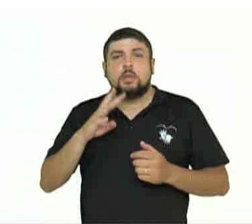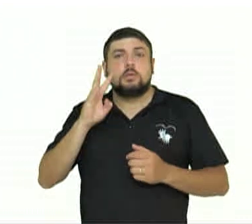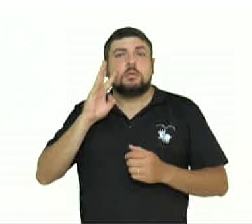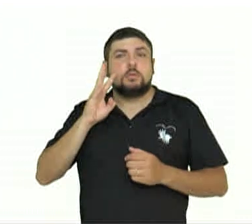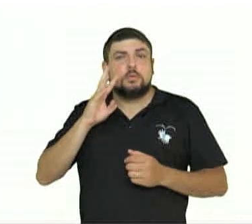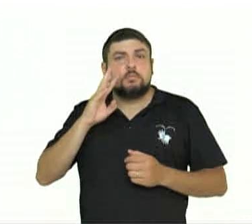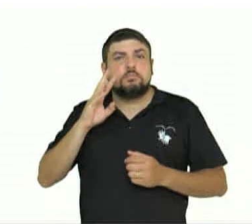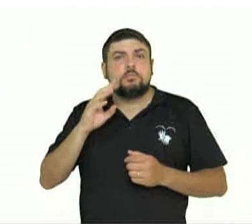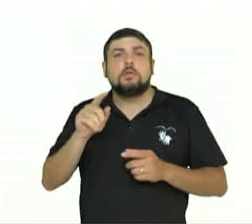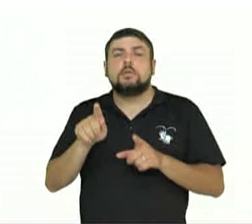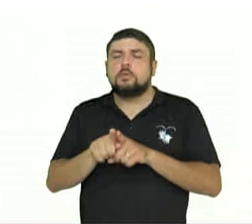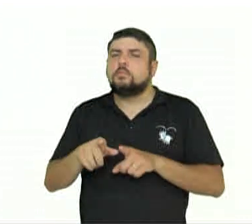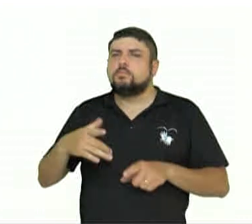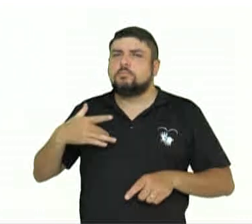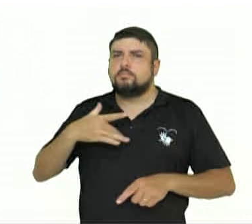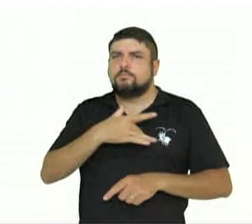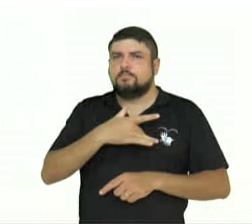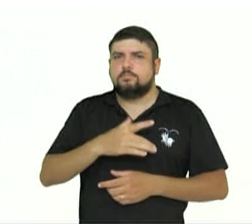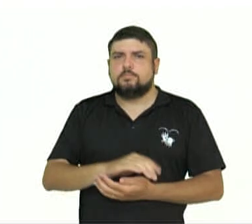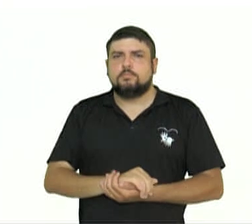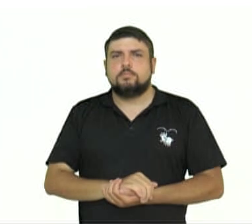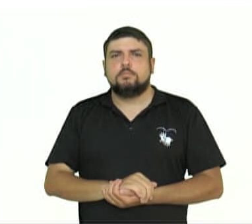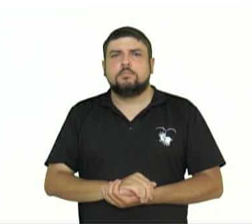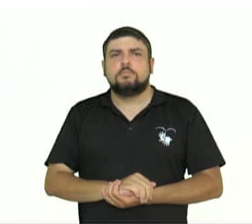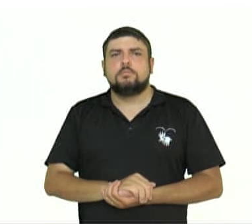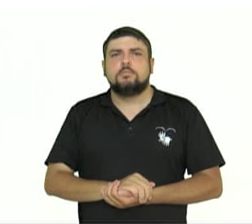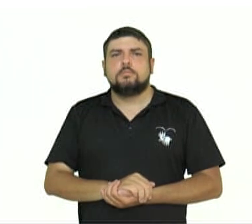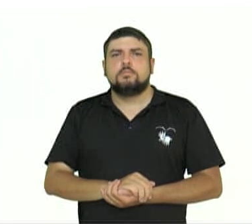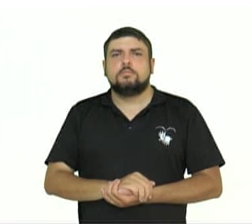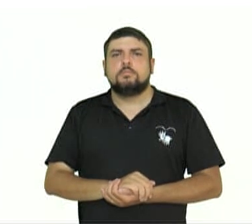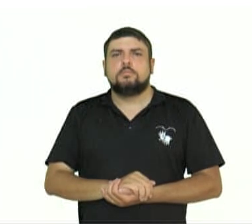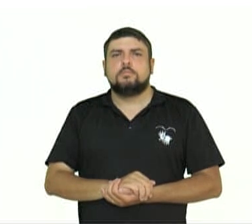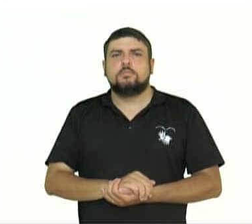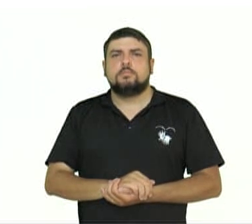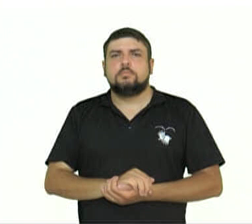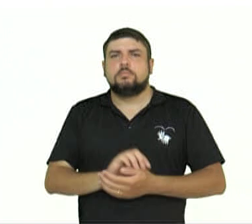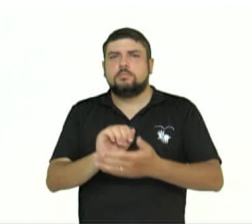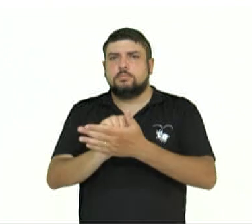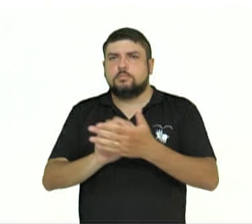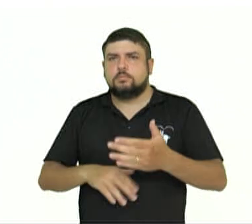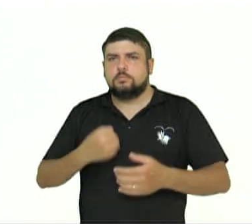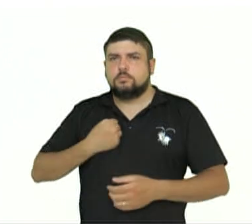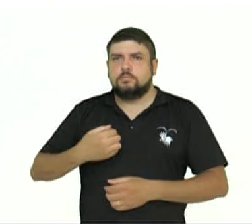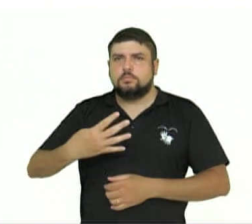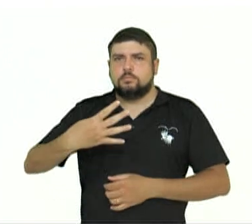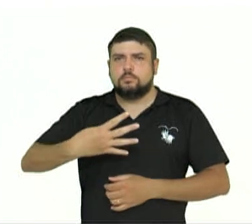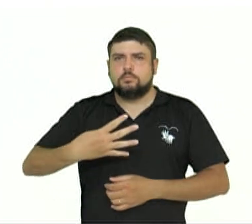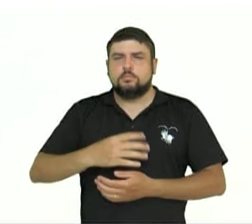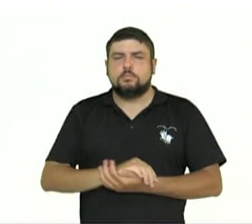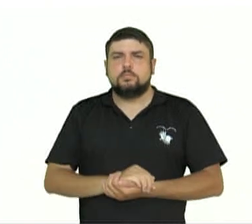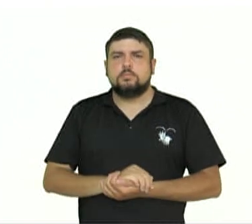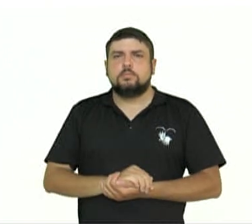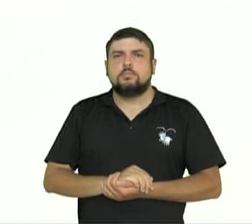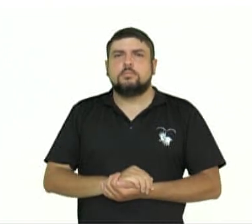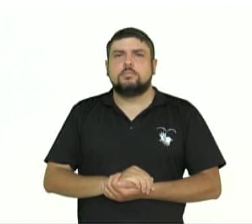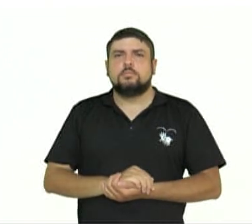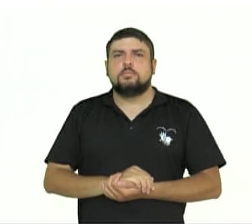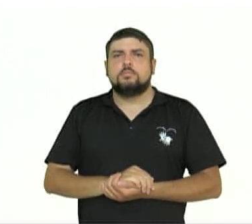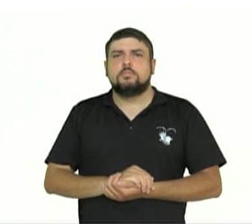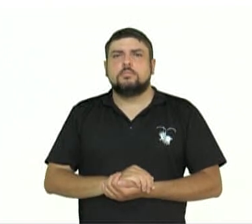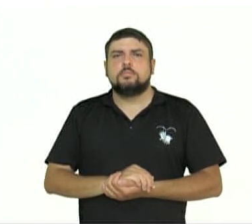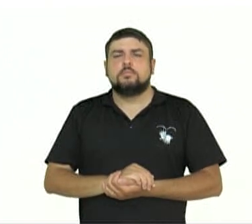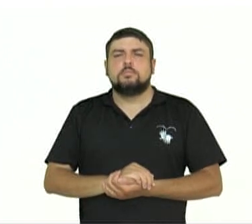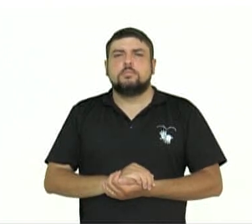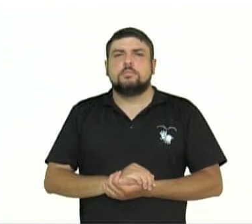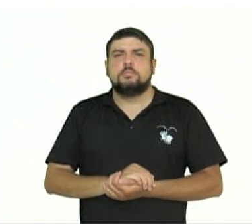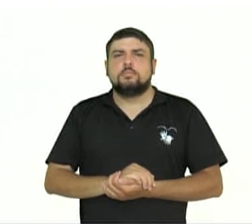além disso, saudável. Bien, adelante. La actividad 4 agora. Identifica os adjetivos